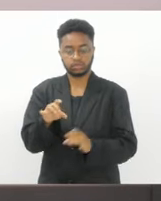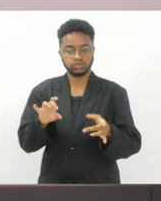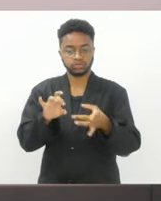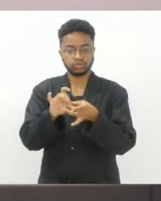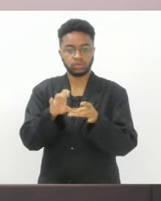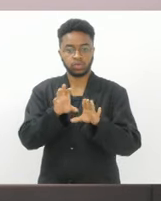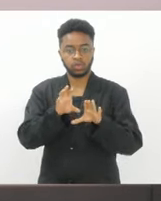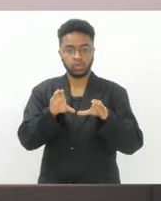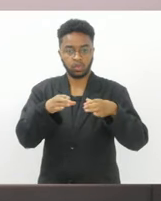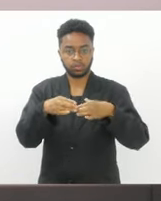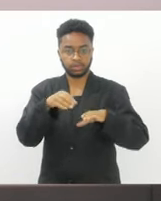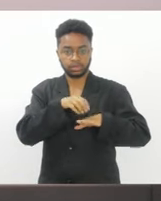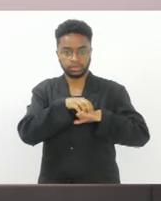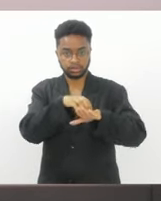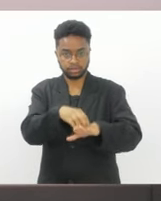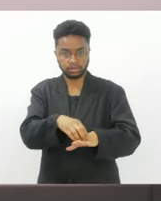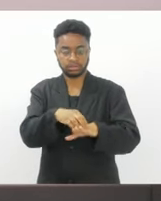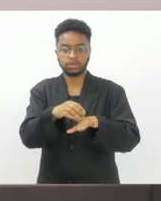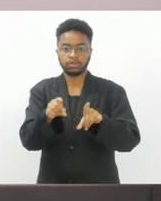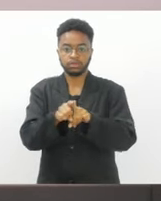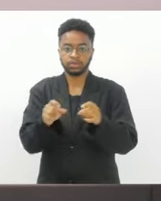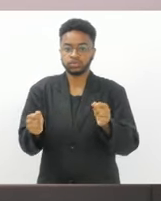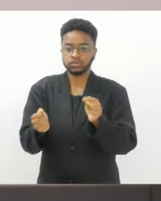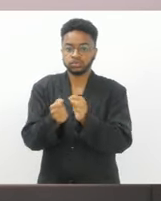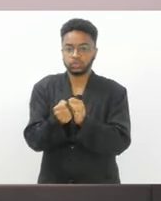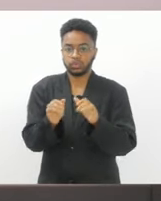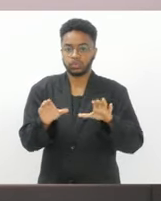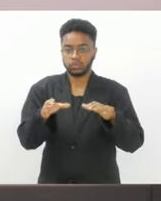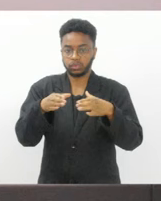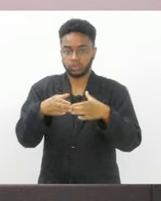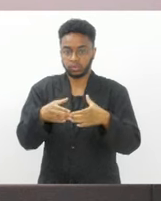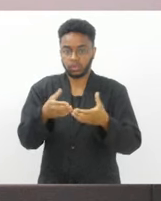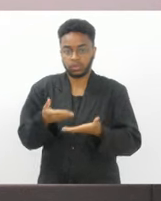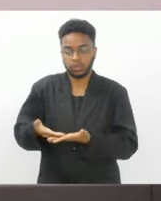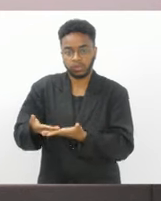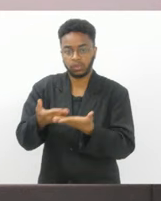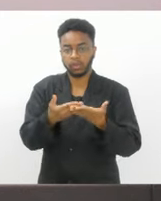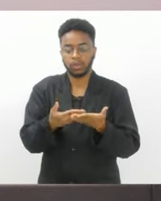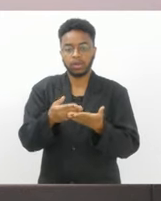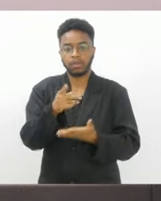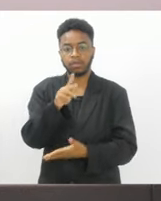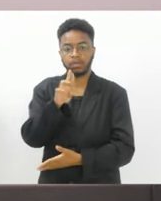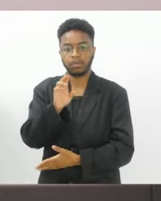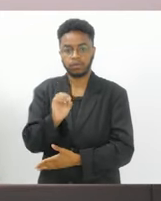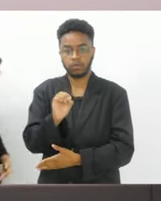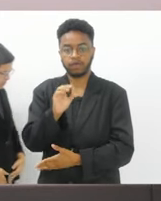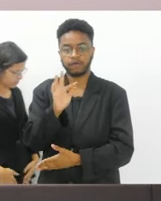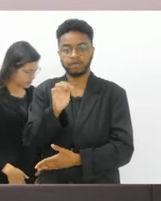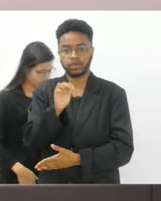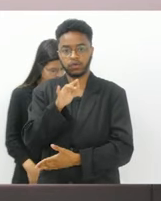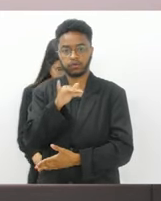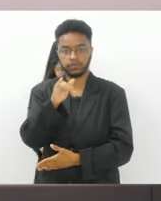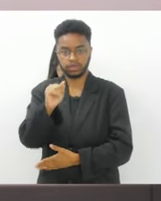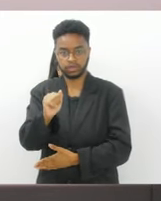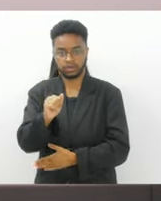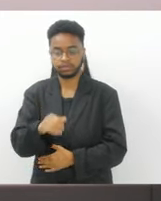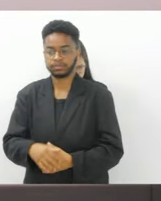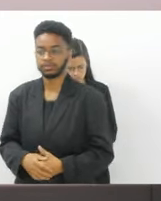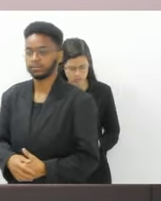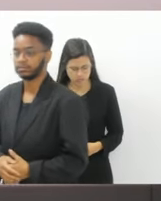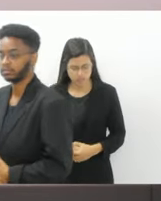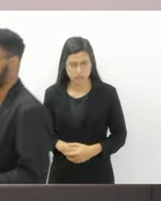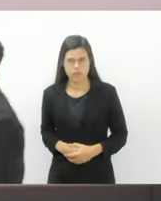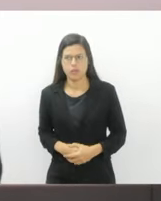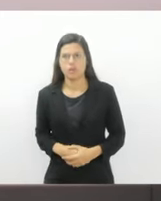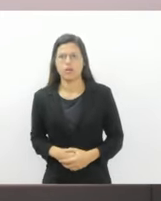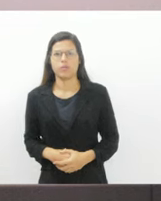de Transportes, em conjunto com a Frente Parlamentar Pró-Ferrovias Fluminense, uma audiência pública que versará